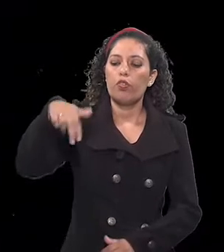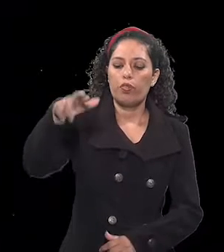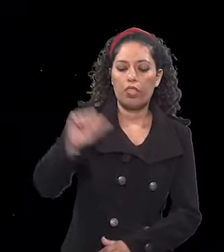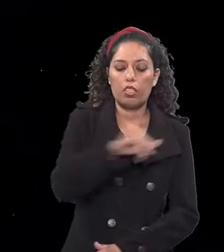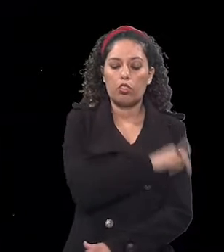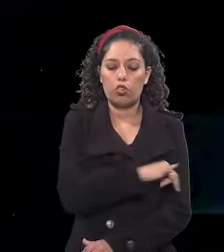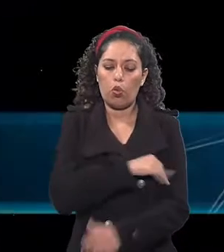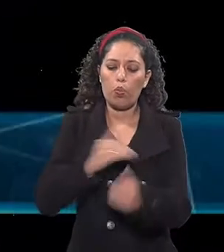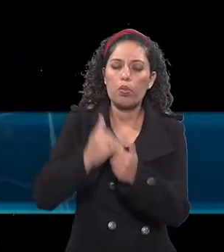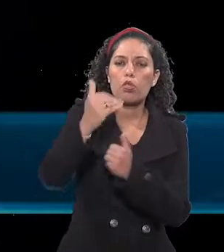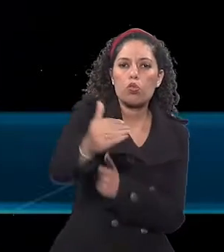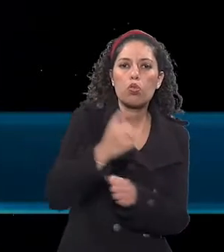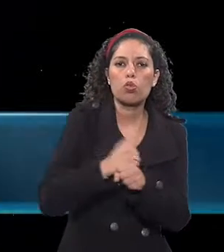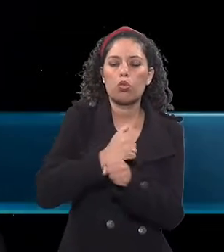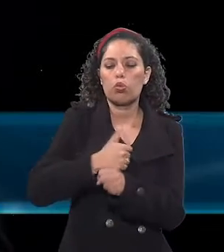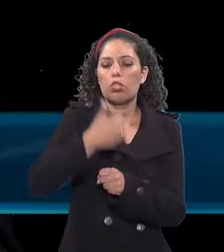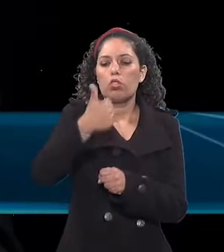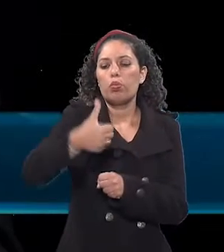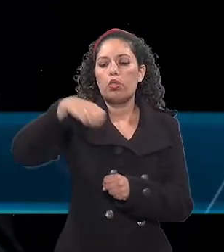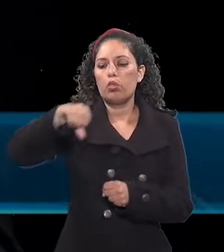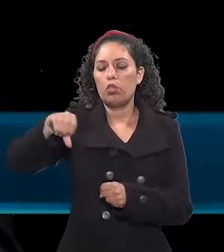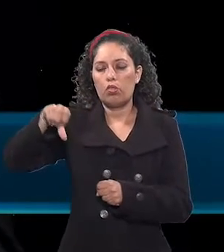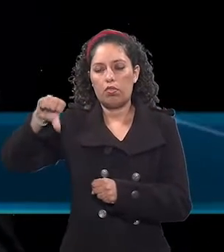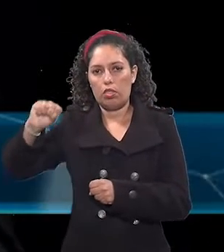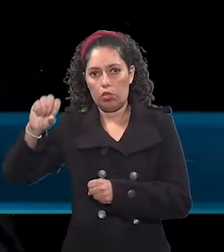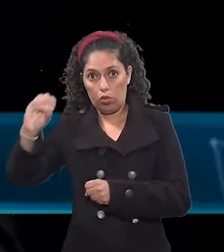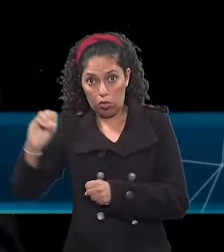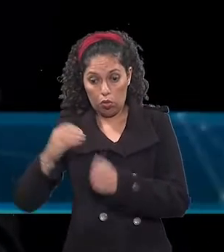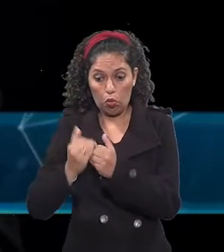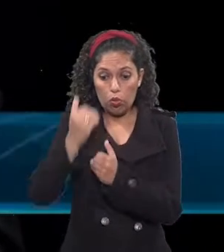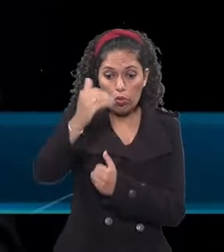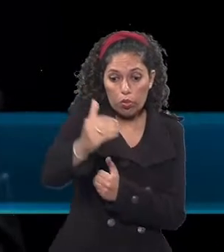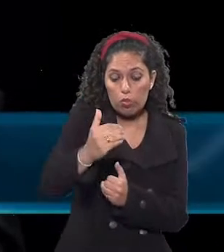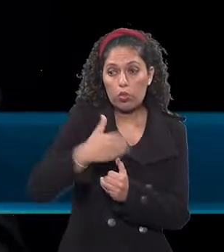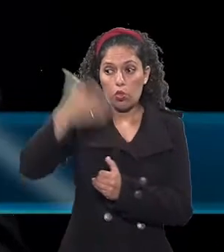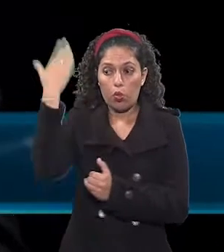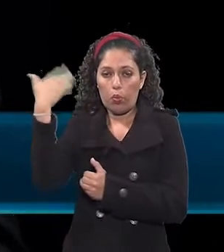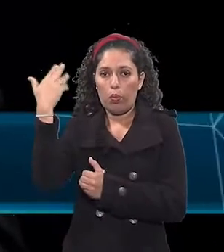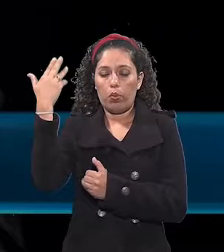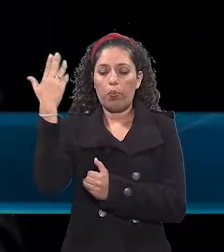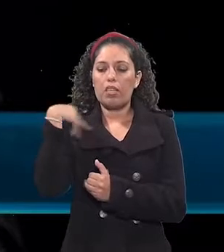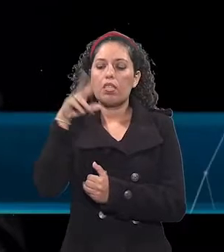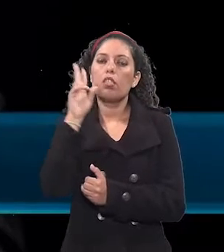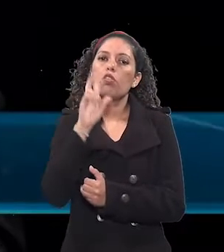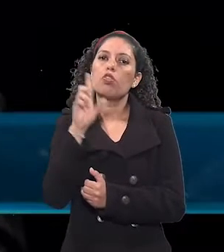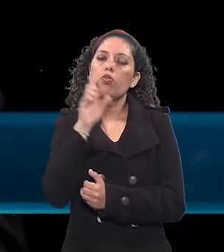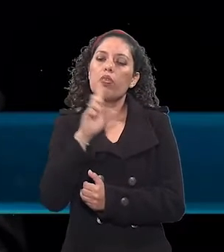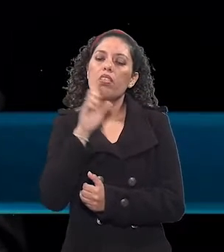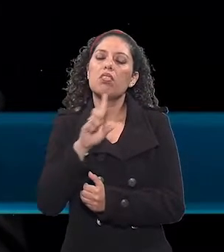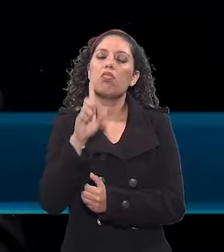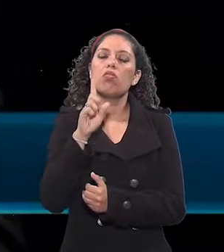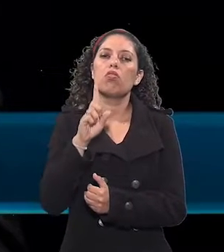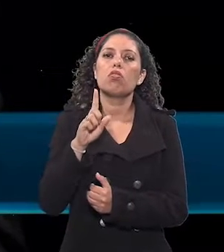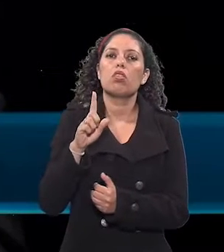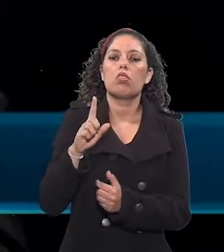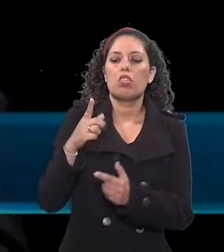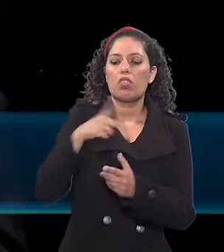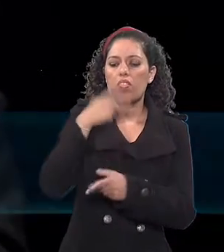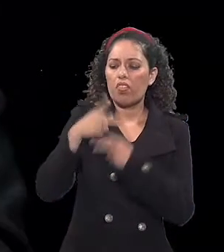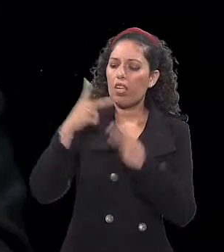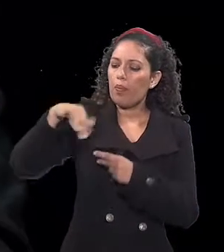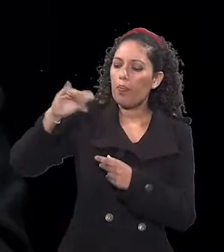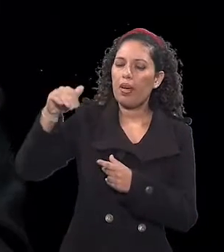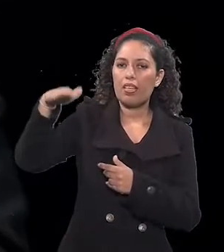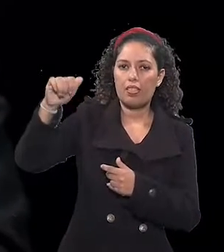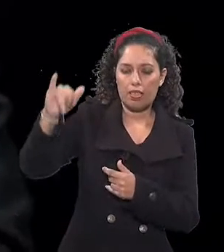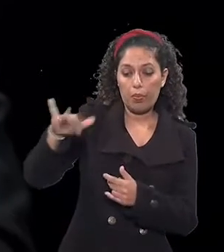funk carioca surgiu no fim da década de 1980 a partir de um subgênero conhecido como Miami Bass, o baixo de